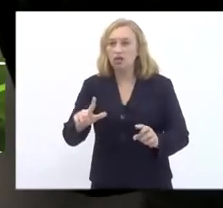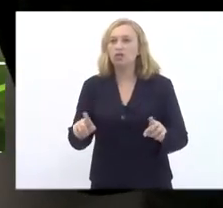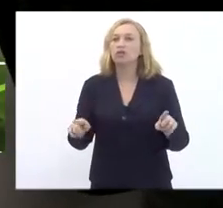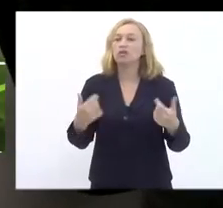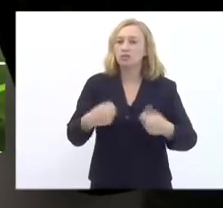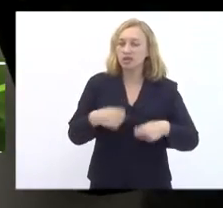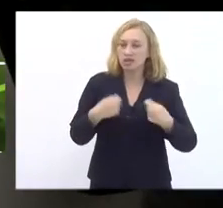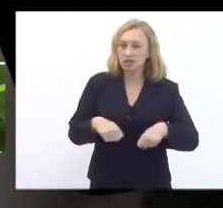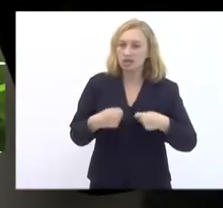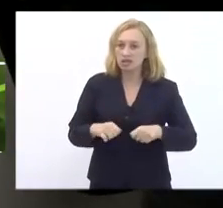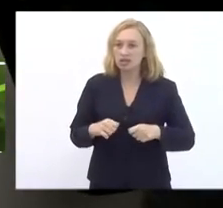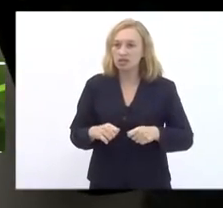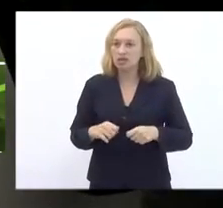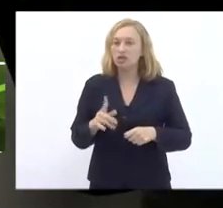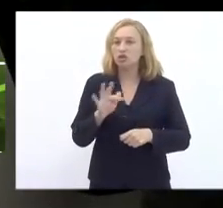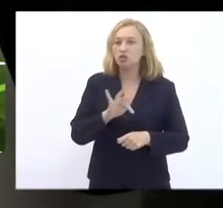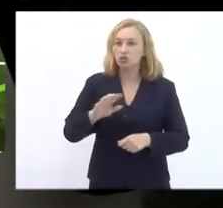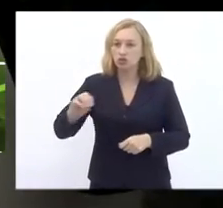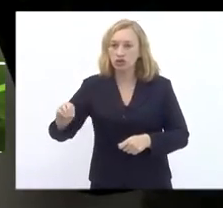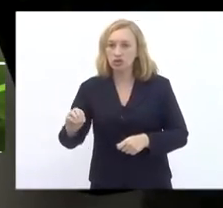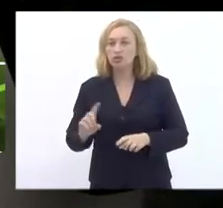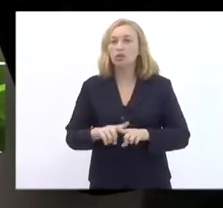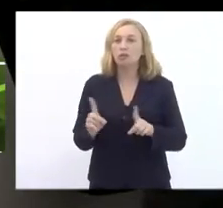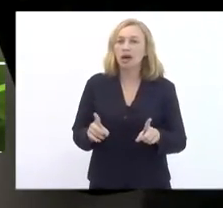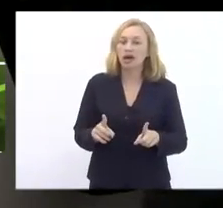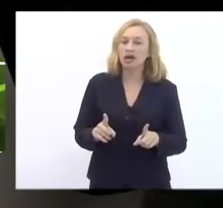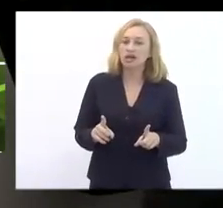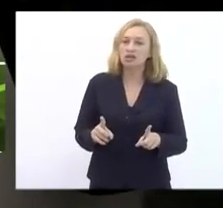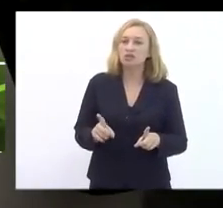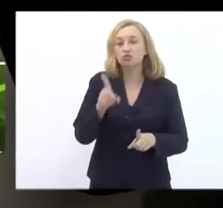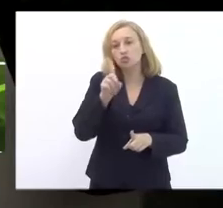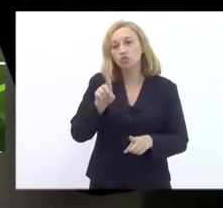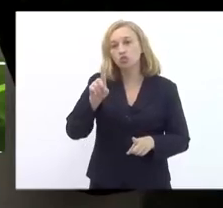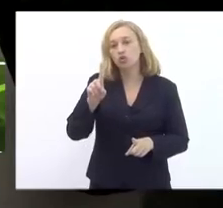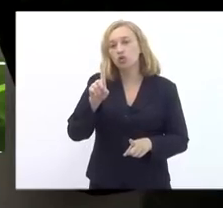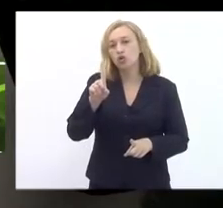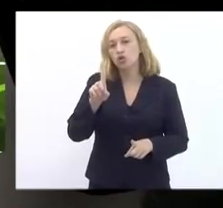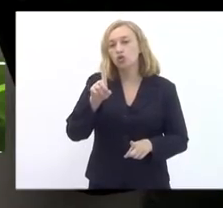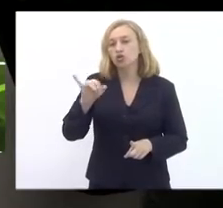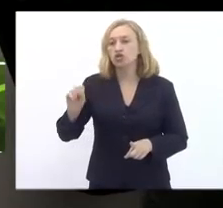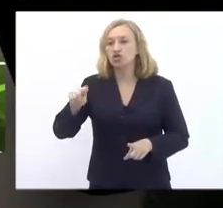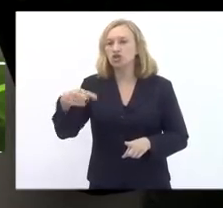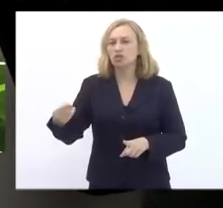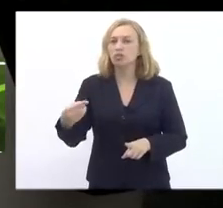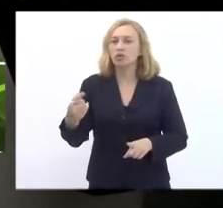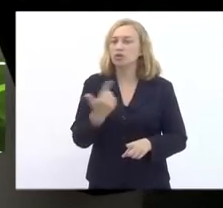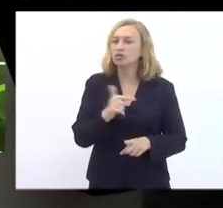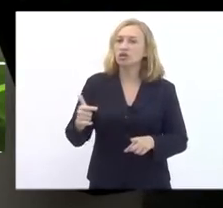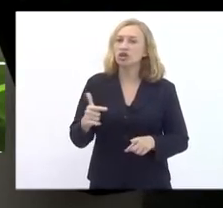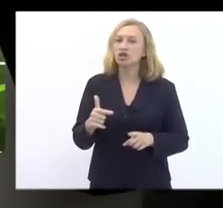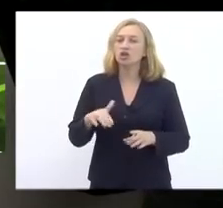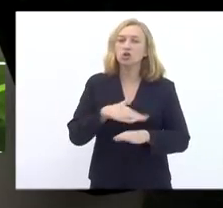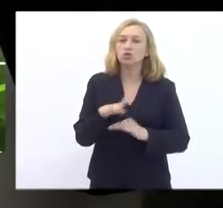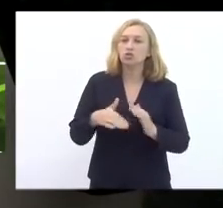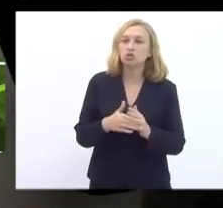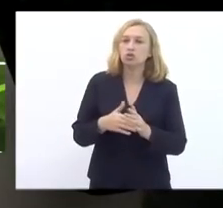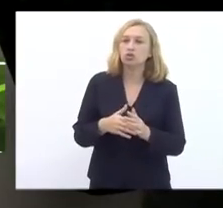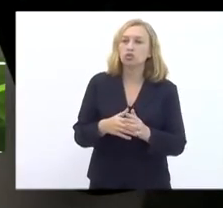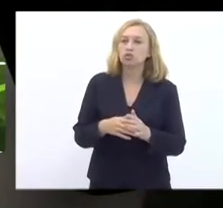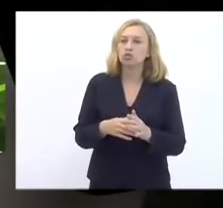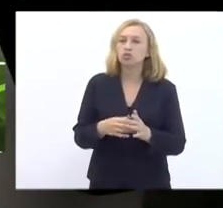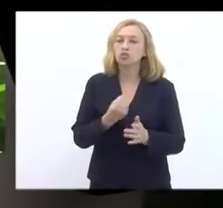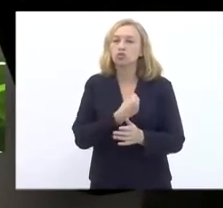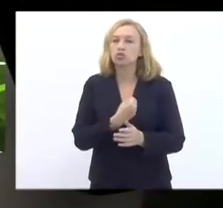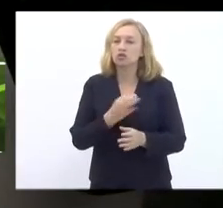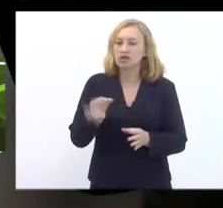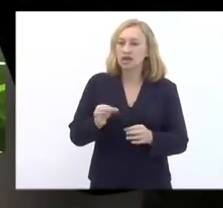precisam de um fechamento físico. Então, no D mais um, ou seja, um dia seguinte, a operação, eles não têm todos os valores ainda fechados, mas a gente recebe,